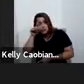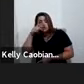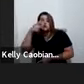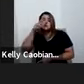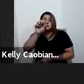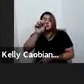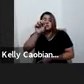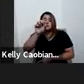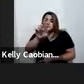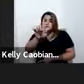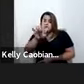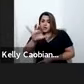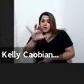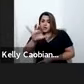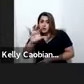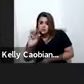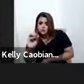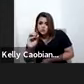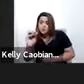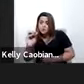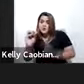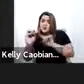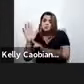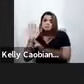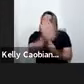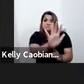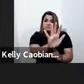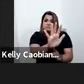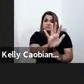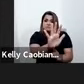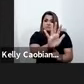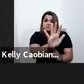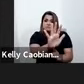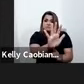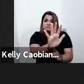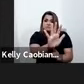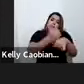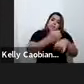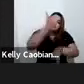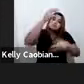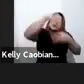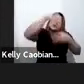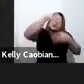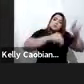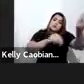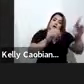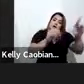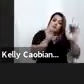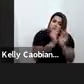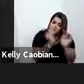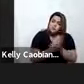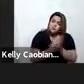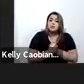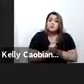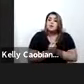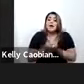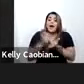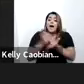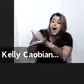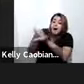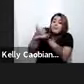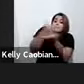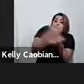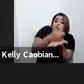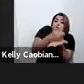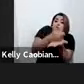companheiros ativistas na empresa. Ela se baseou também no apoio firme que os metalúrgicos